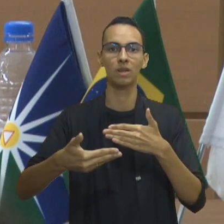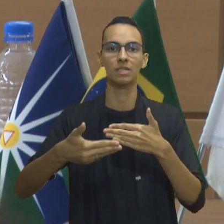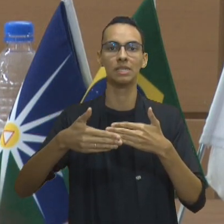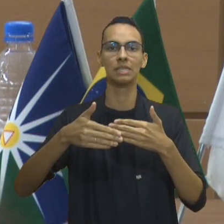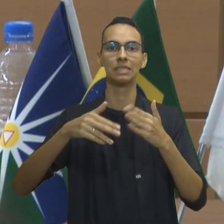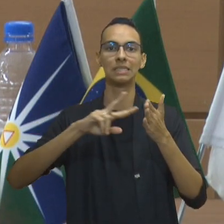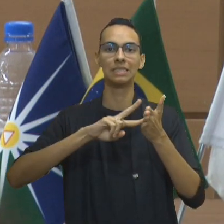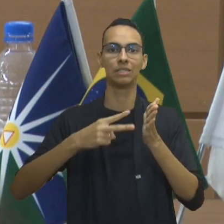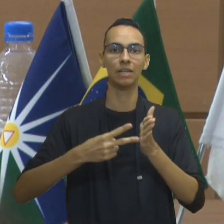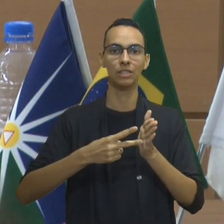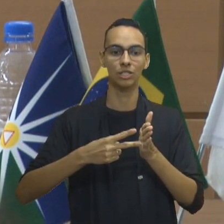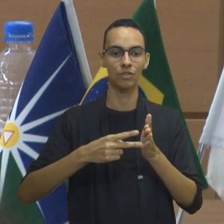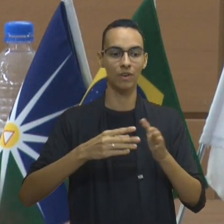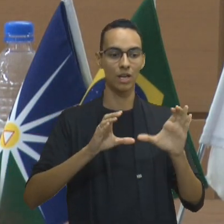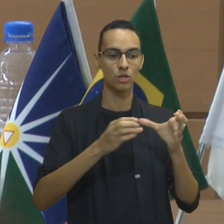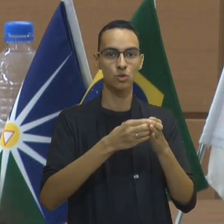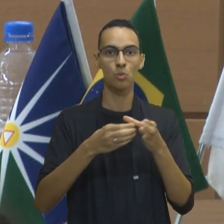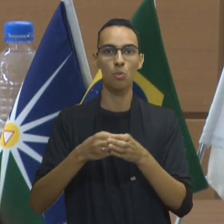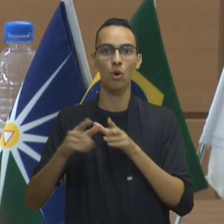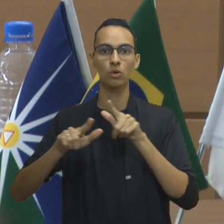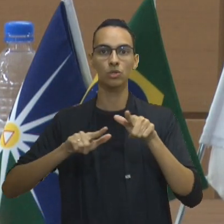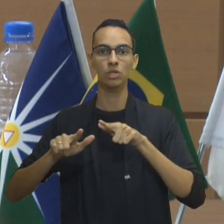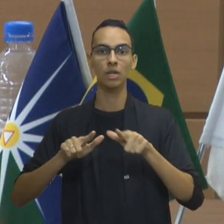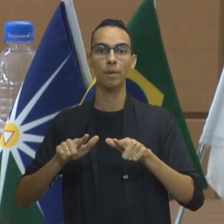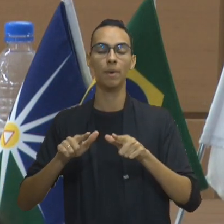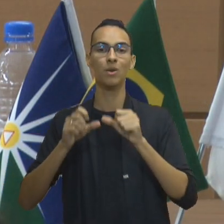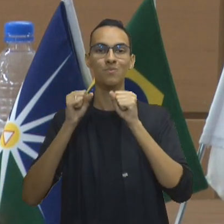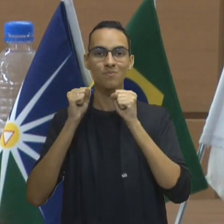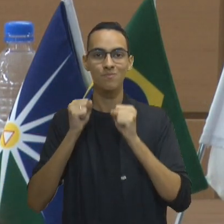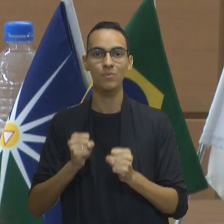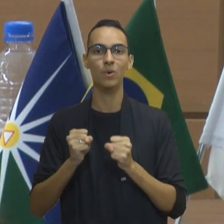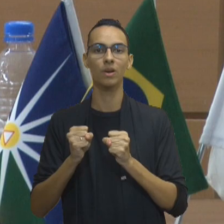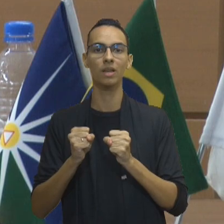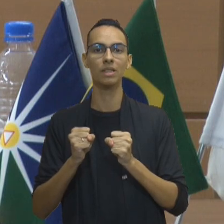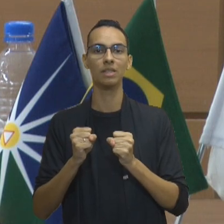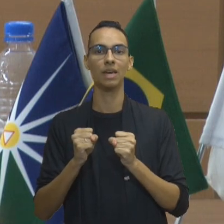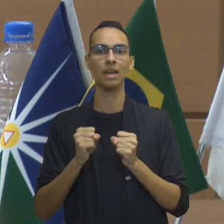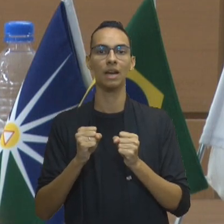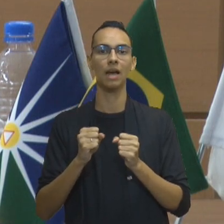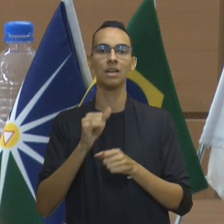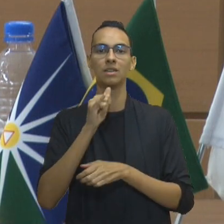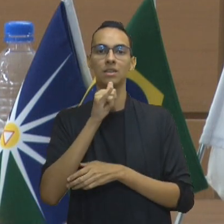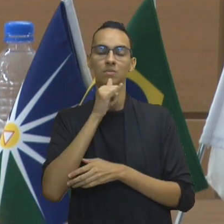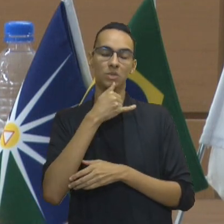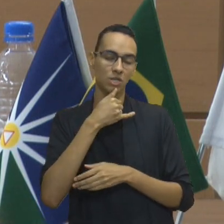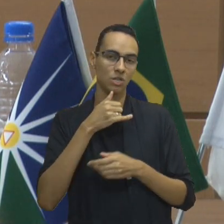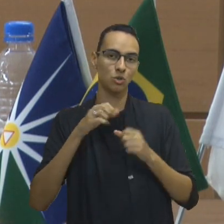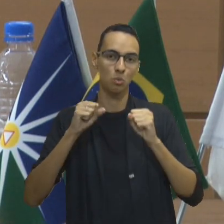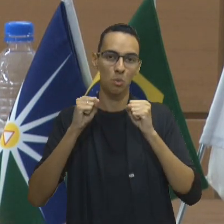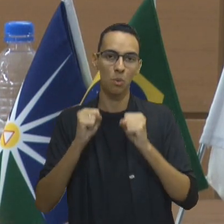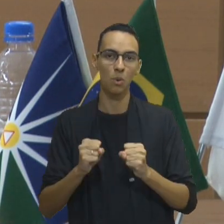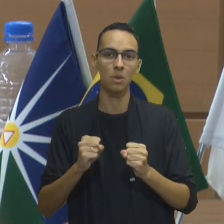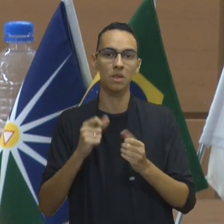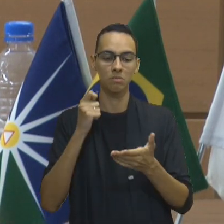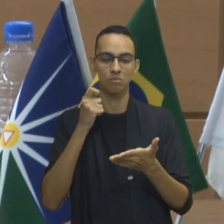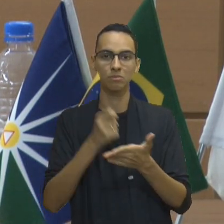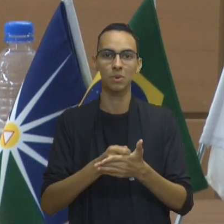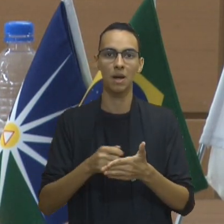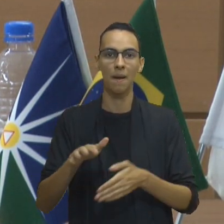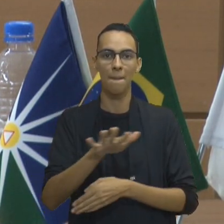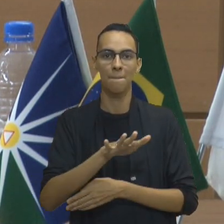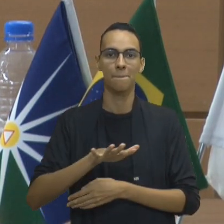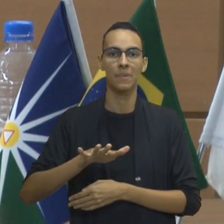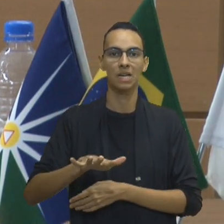de postos de trabalho e poderá comprometer ou suspender parte dos